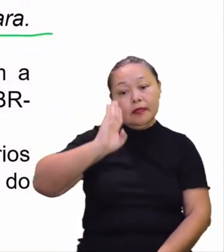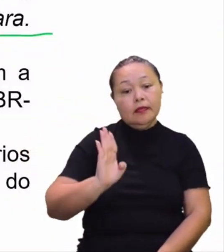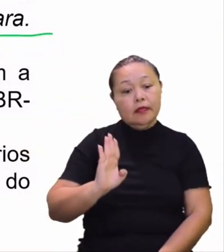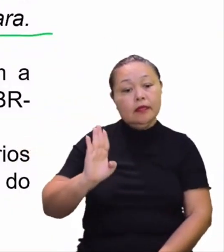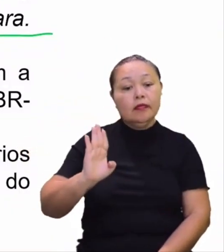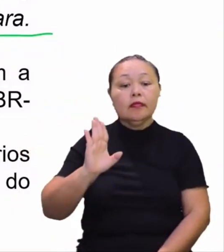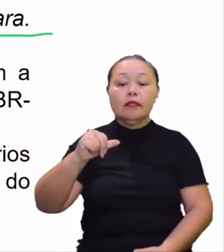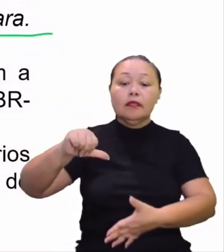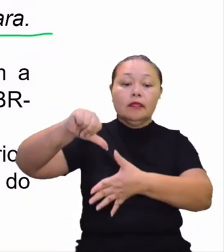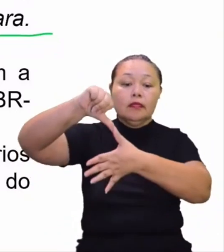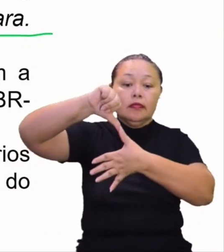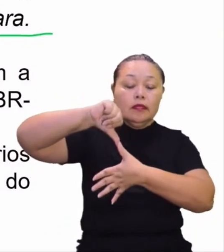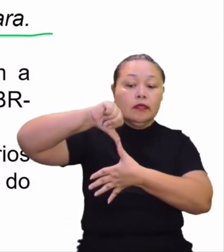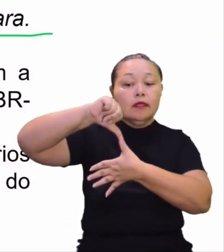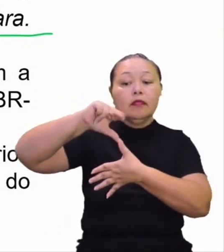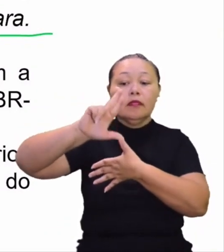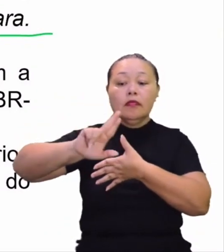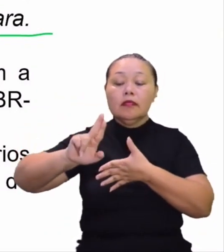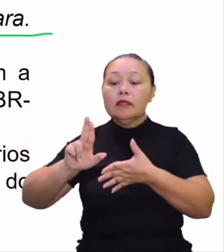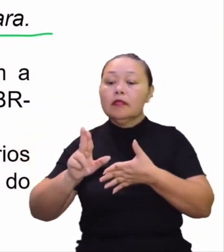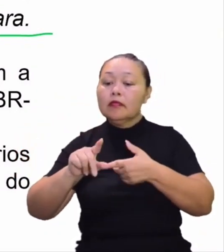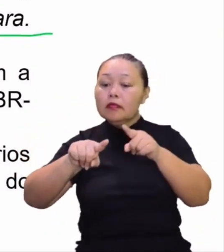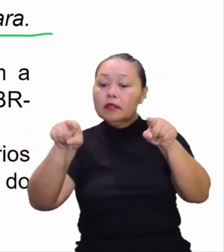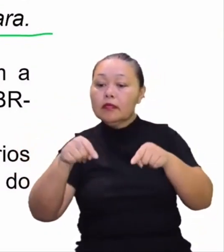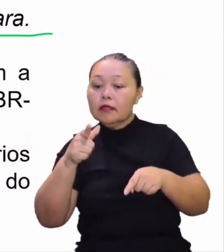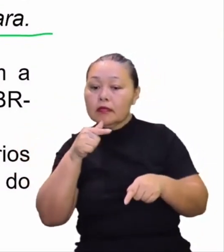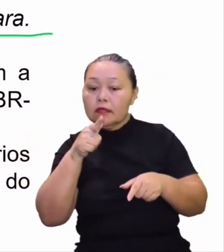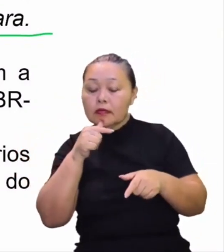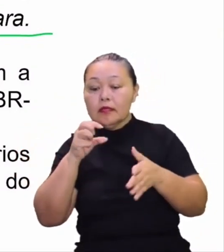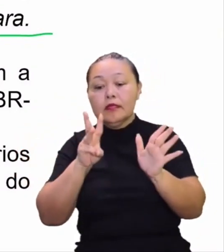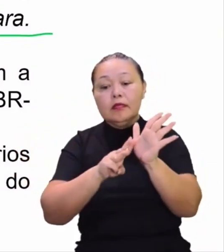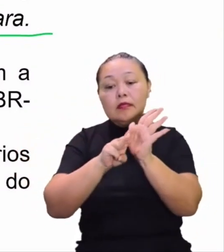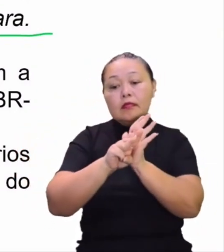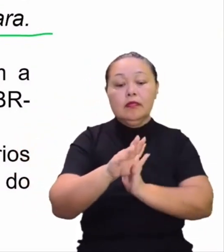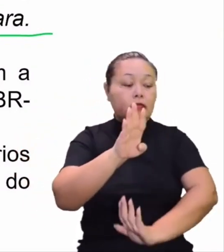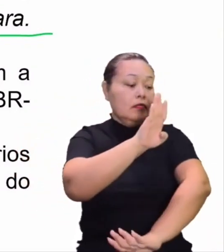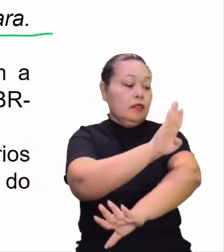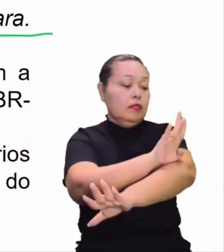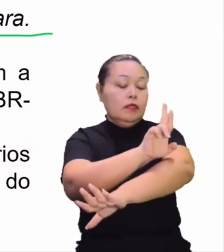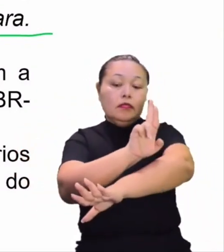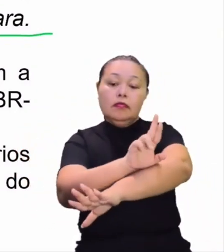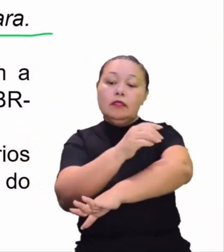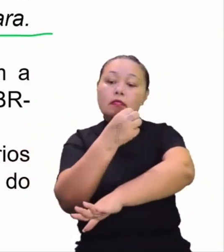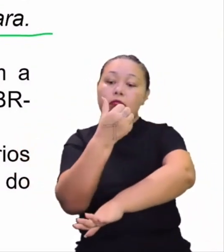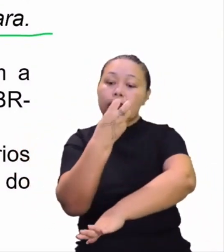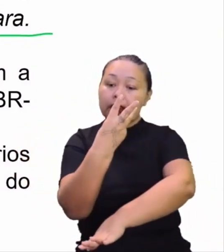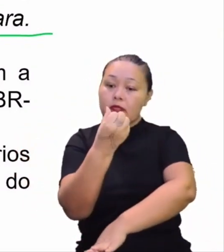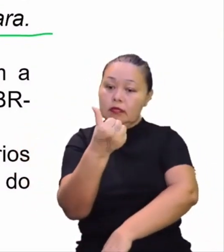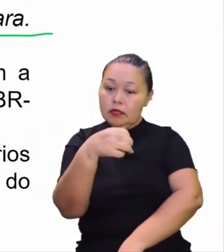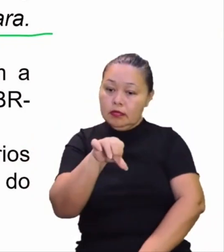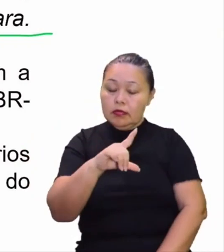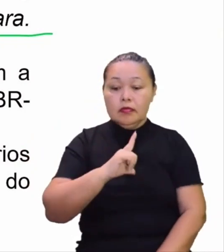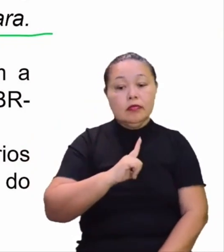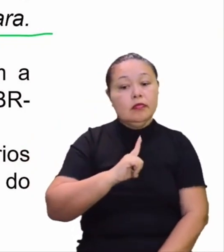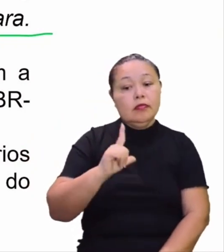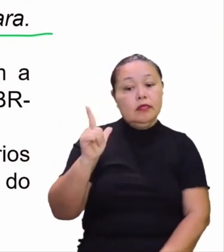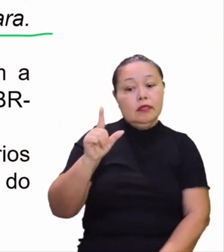do Brasil com a América do Sul pela hidrovia do Madeira e a BR-319. Não